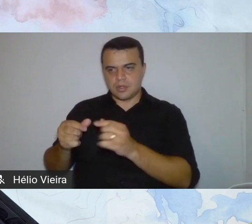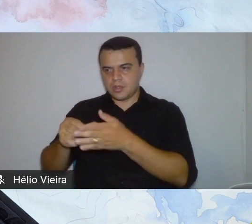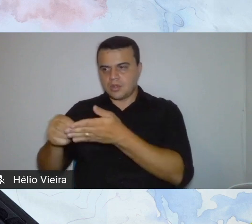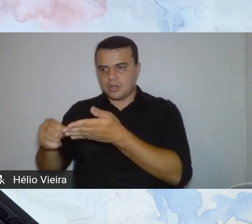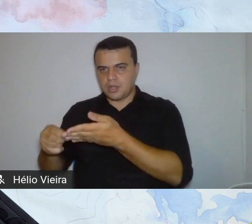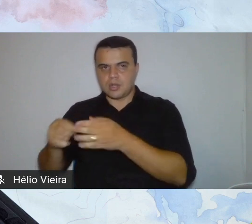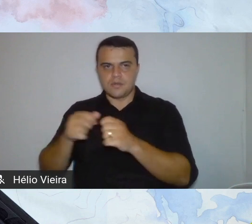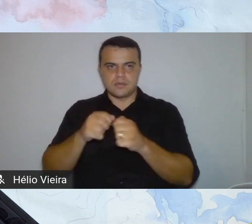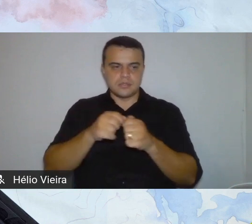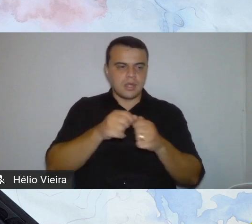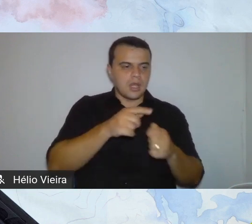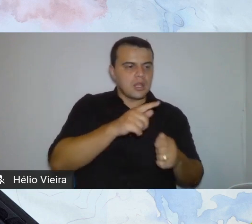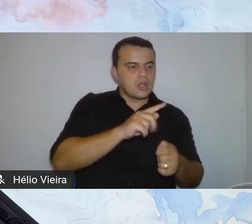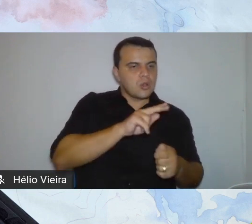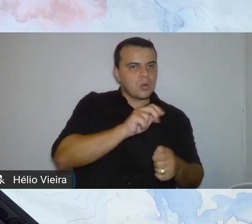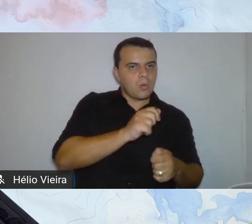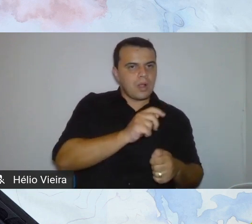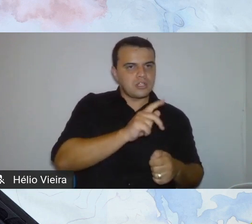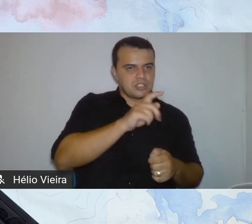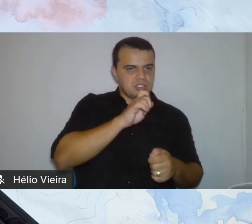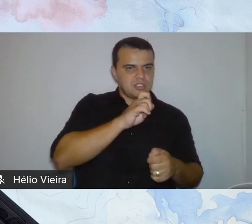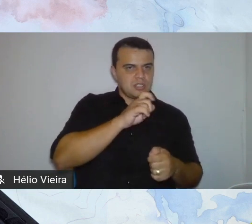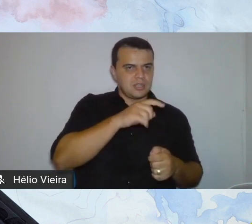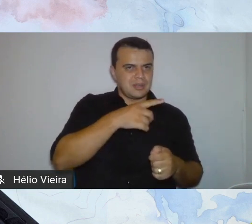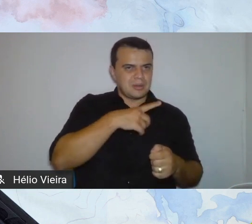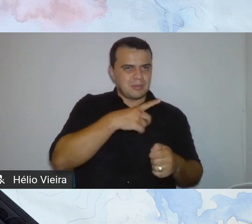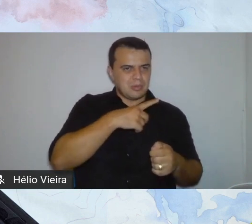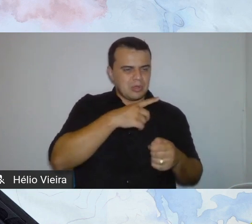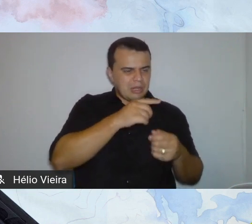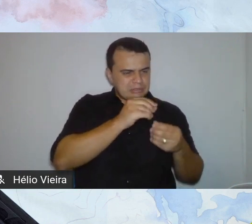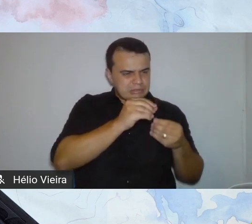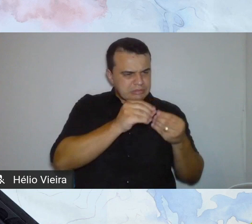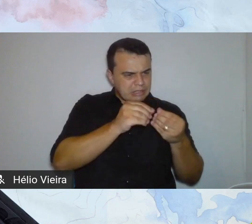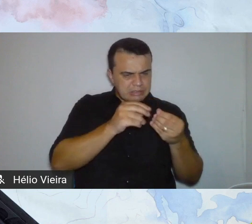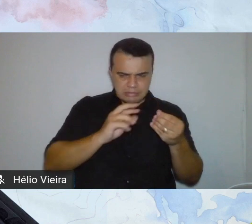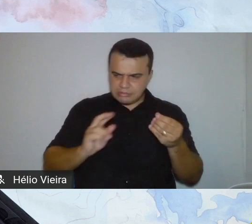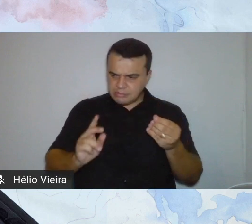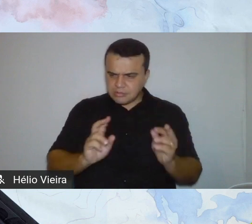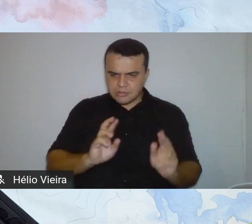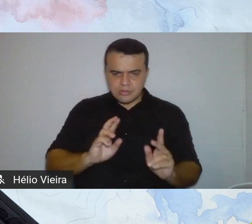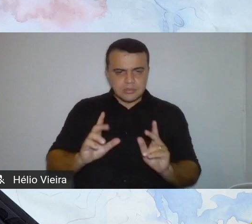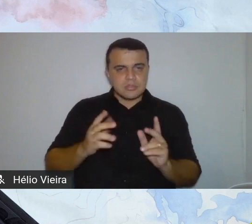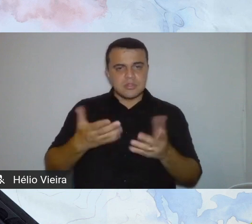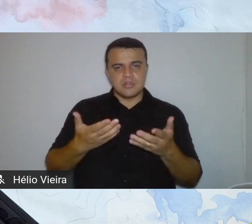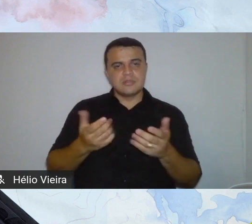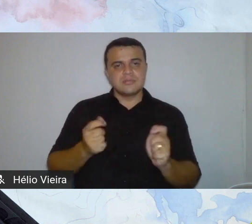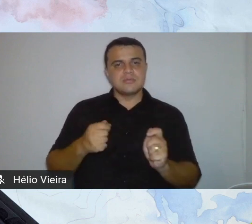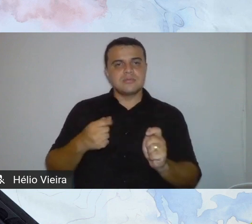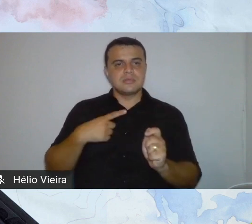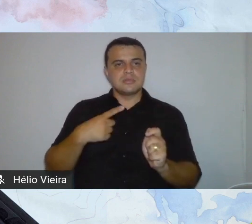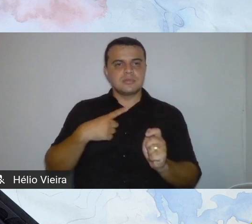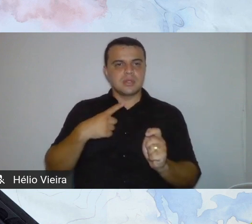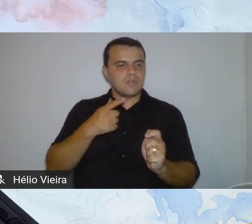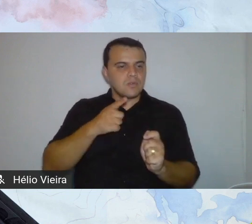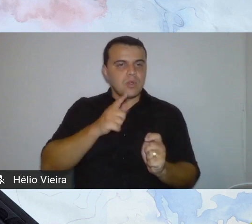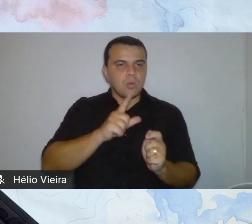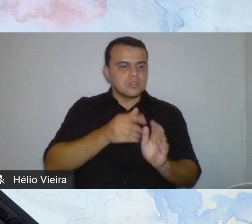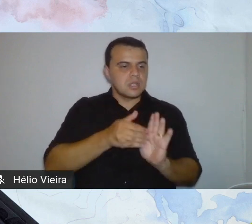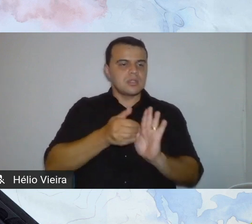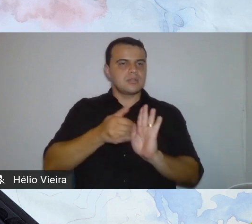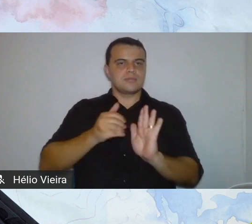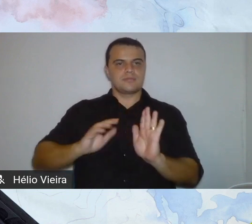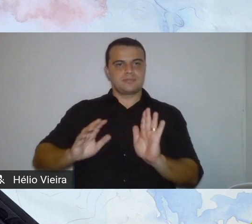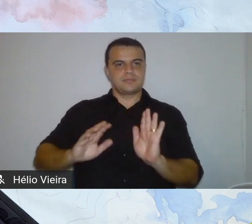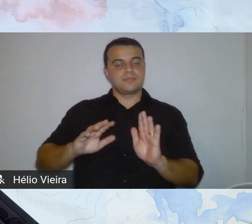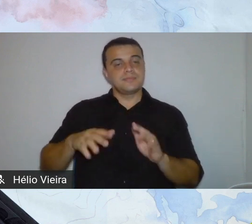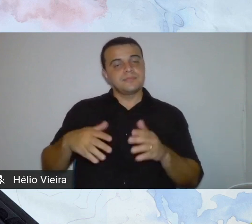uma pintura a guache, vai vir aquele monte de grânulo diferente que tem na guache para o pincel, que eu não vou conseguir retirar ele completamente.